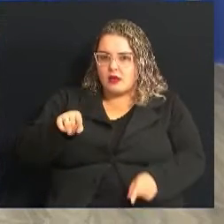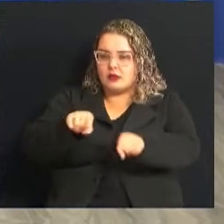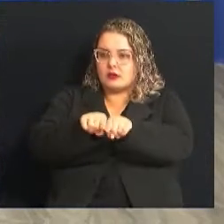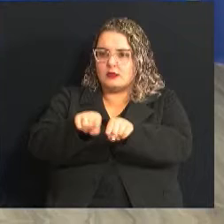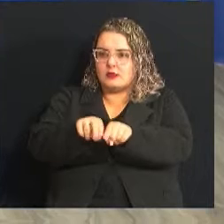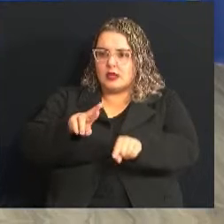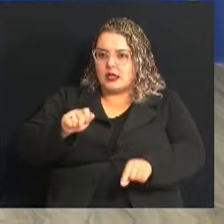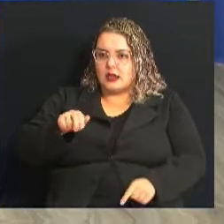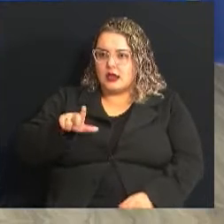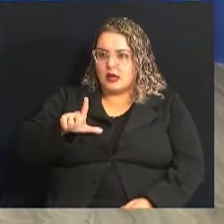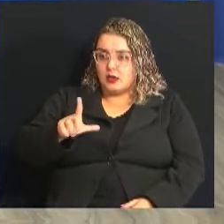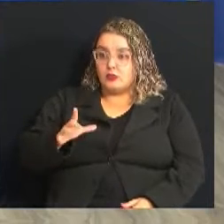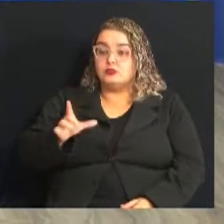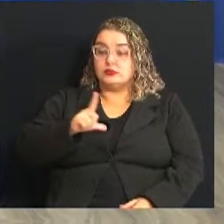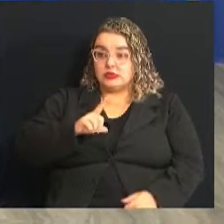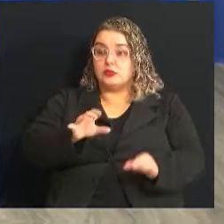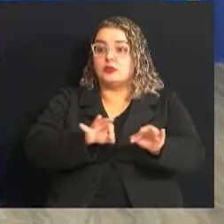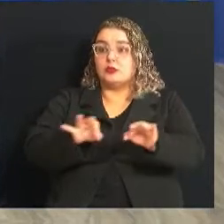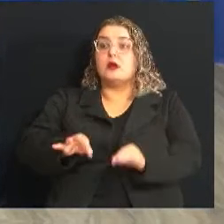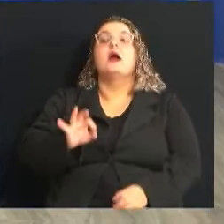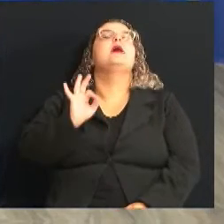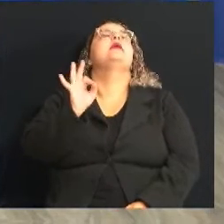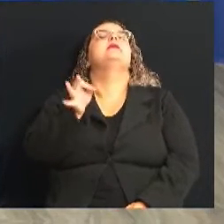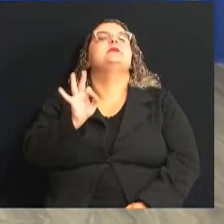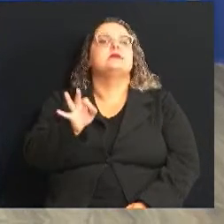Raul? Ter organização. Exatamente.